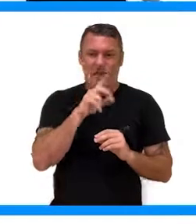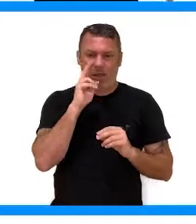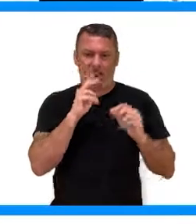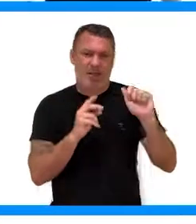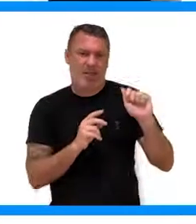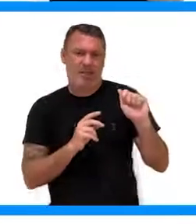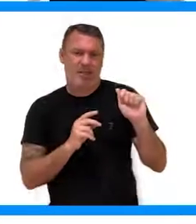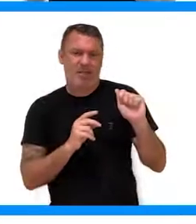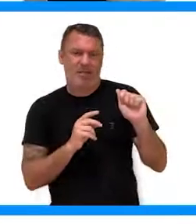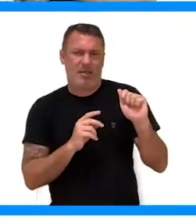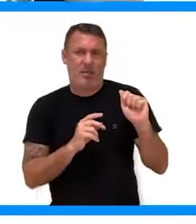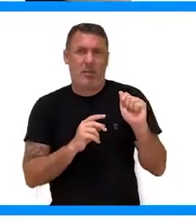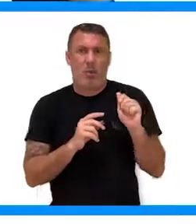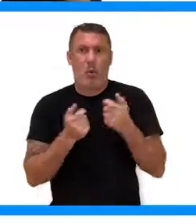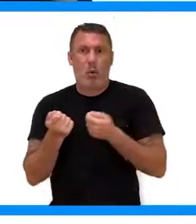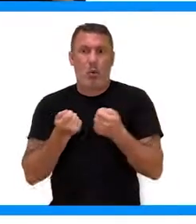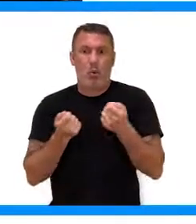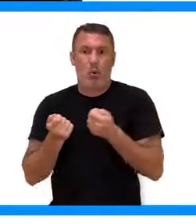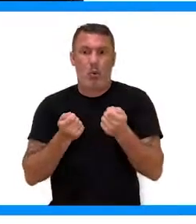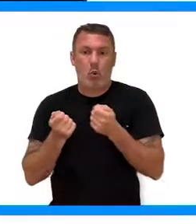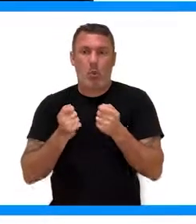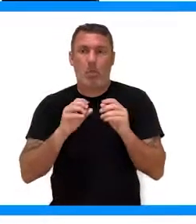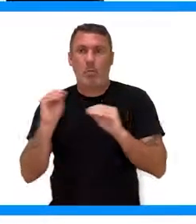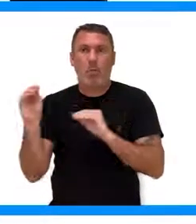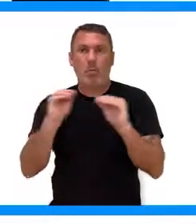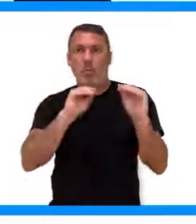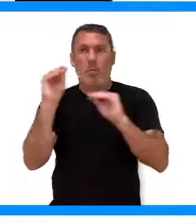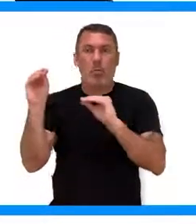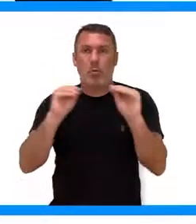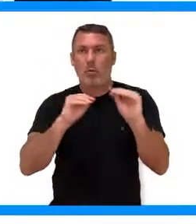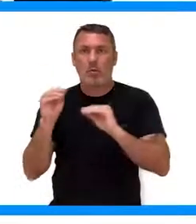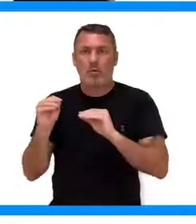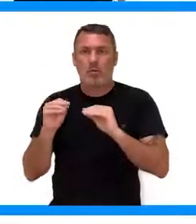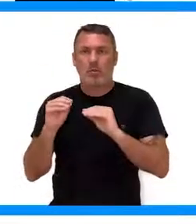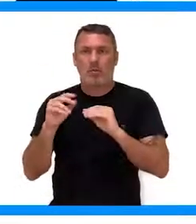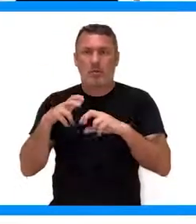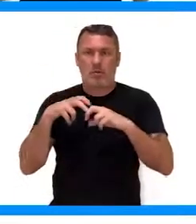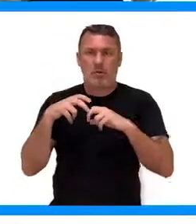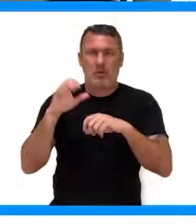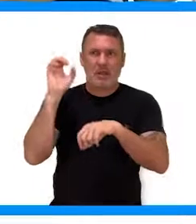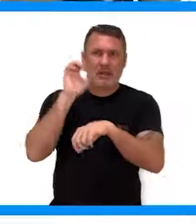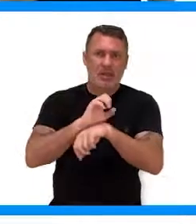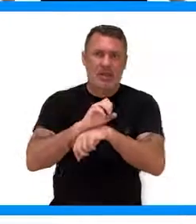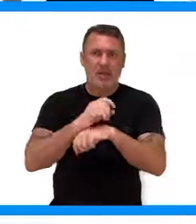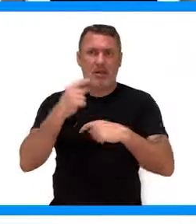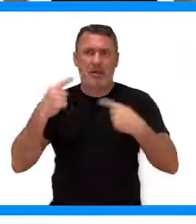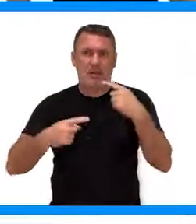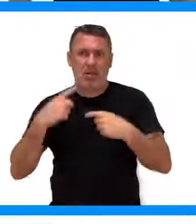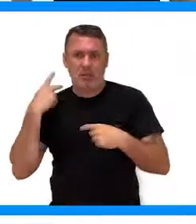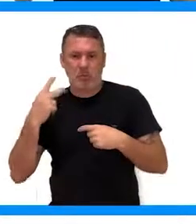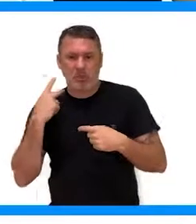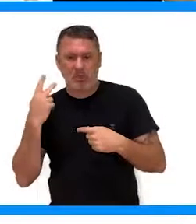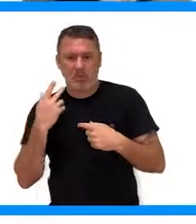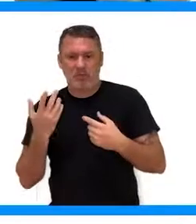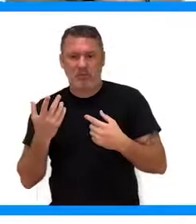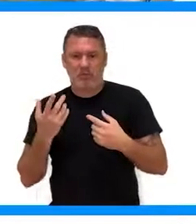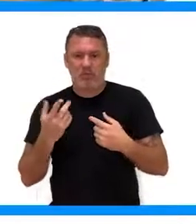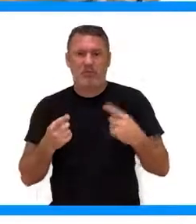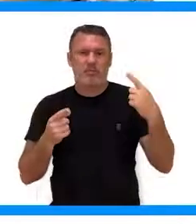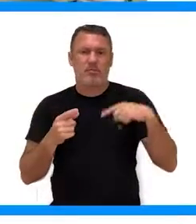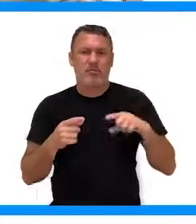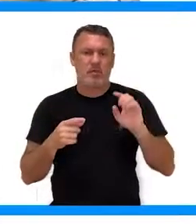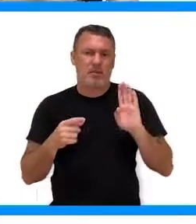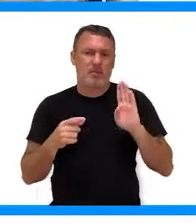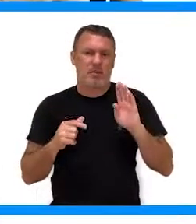uma preocupação? Será que o fluxo migratório tem uma relação direta com essas políticas de Estado? Alteração da